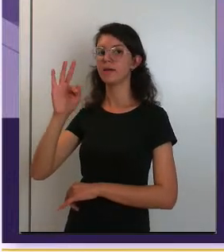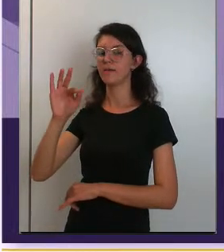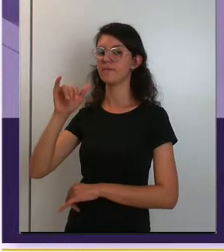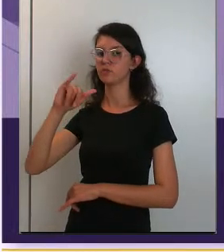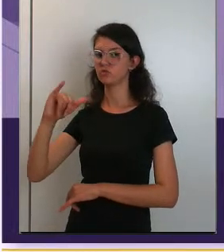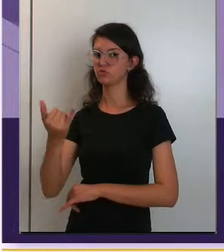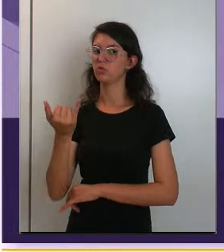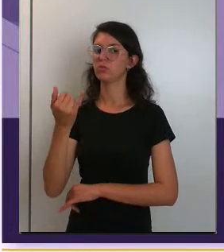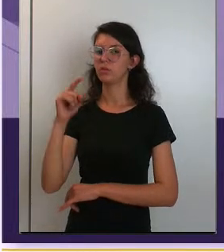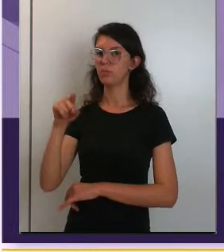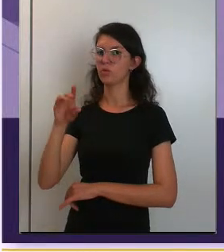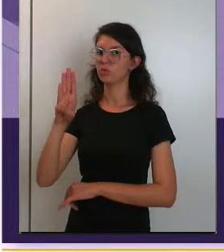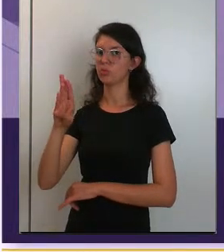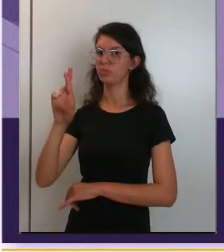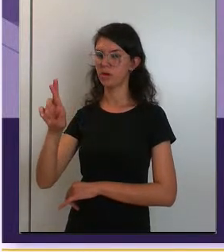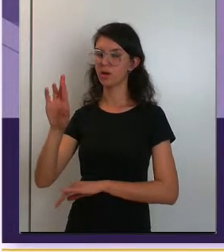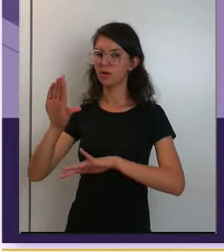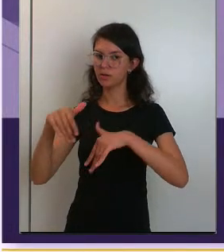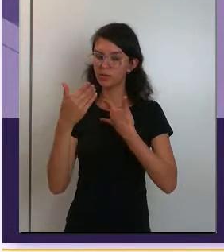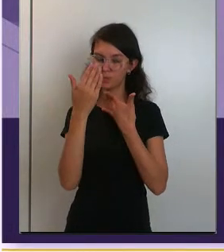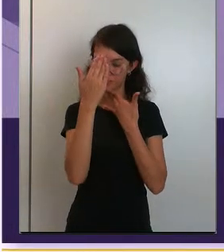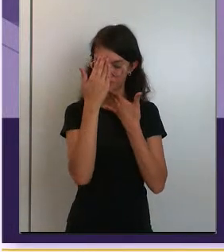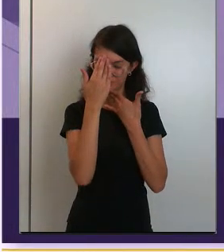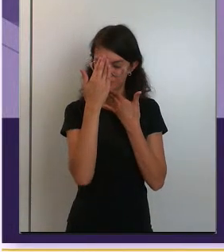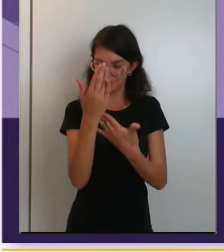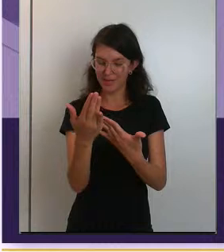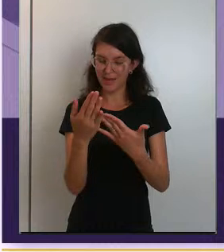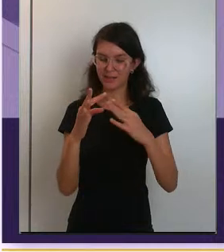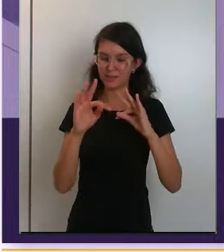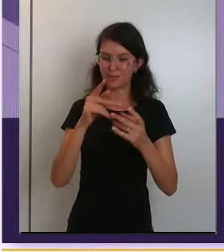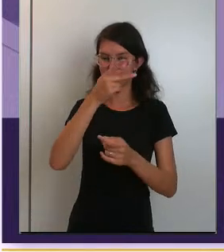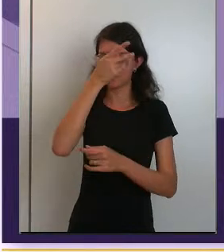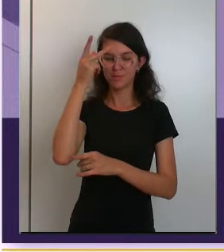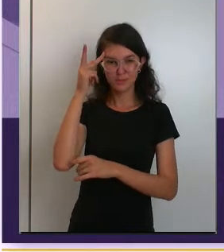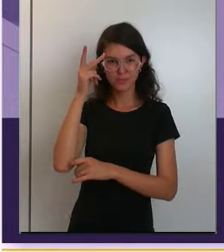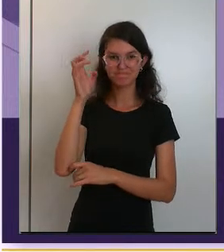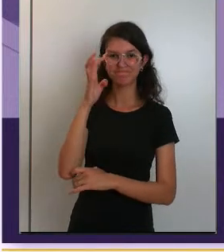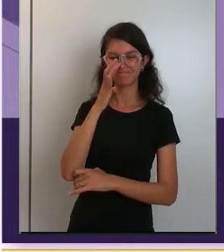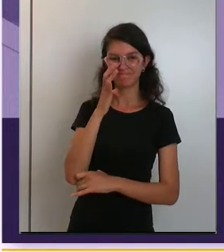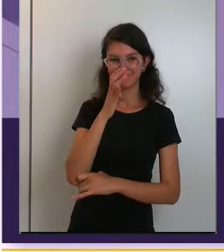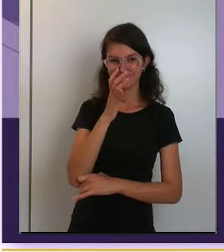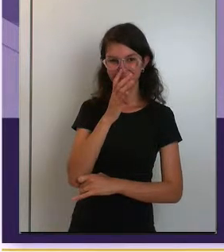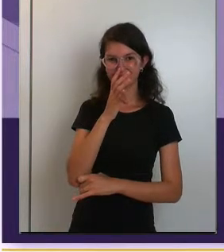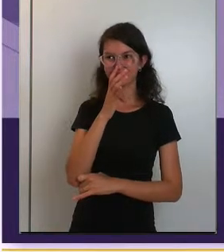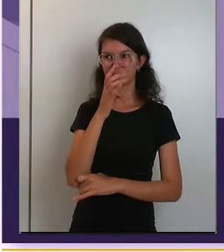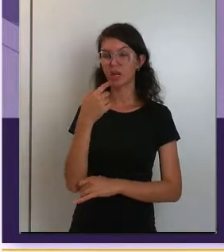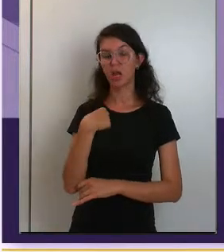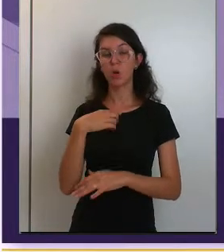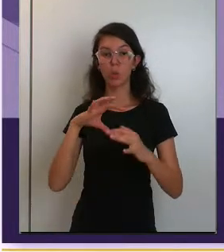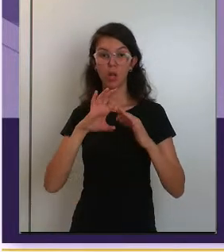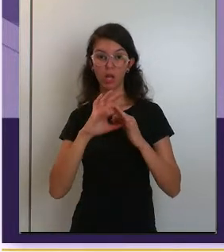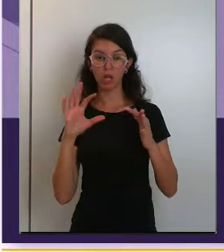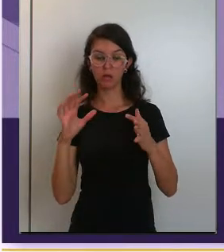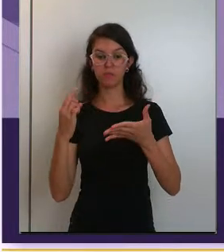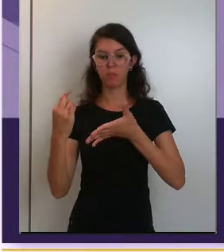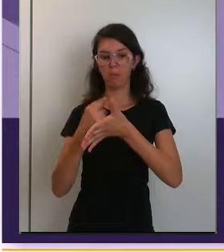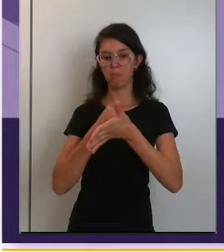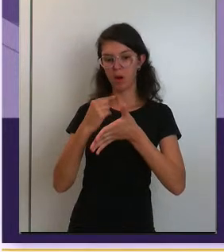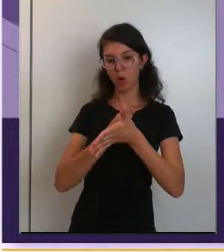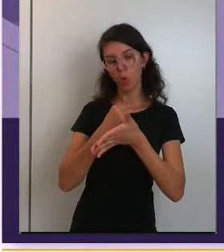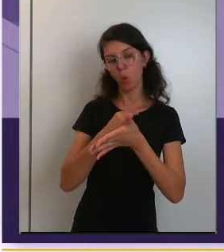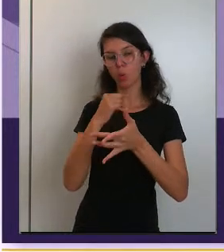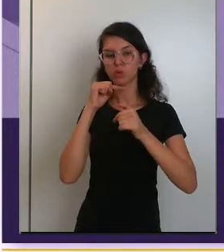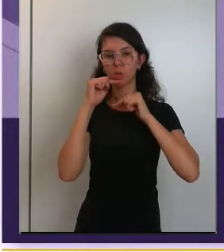enani@nutricao.ufrj.br. Eu gostaria de agradecer a todos e a todas pelo seu tempo e me coloco à disposição aí para a gente